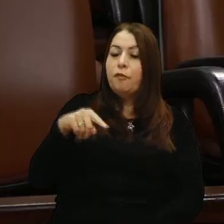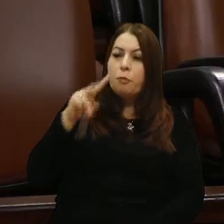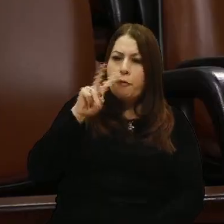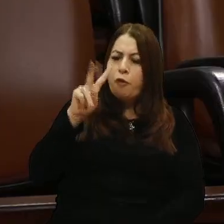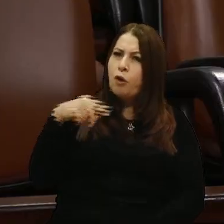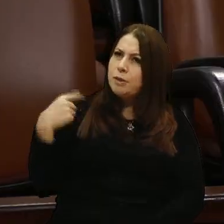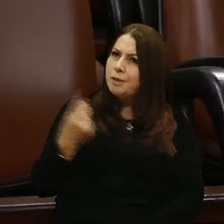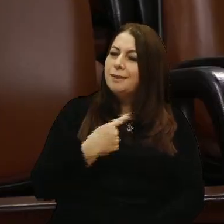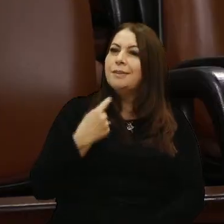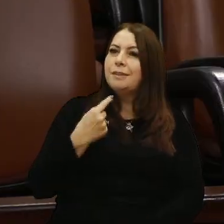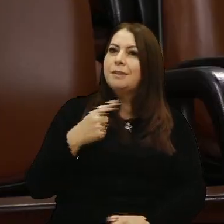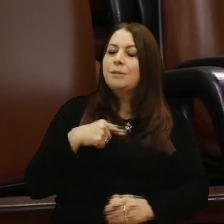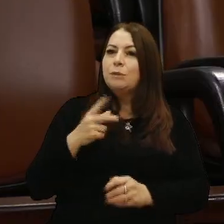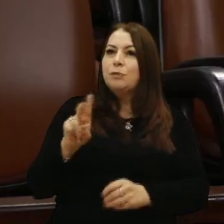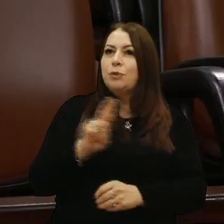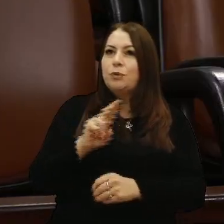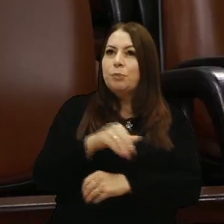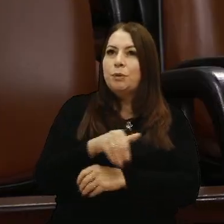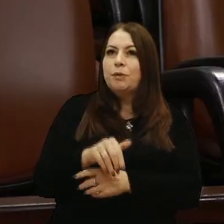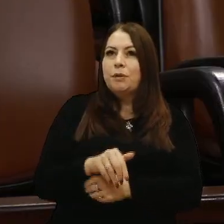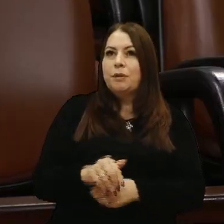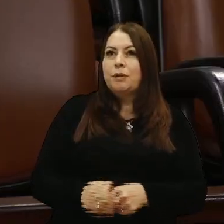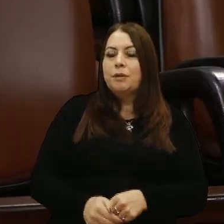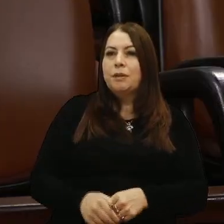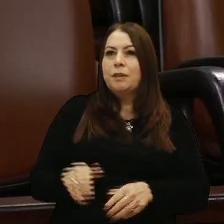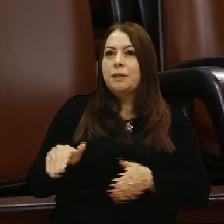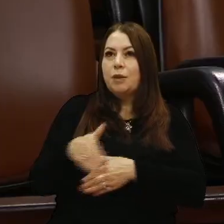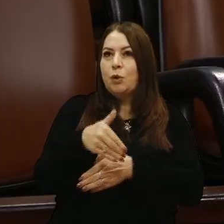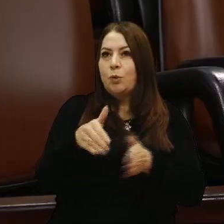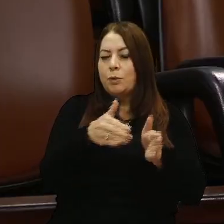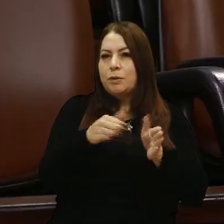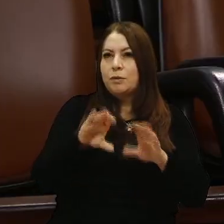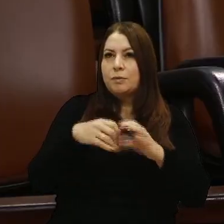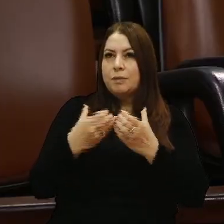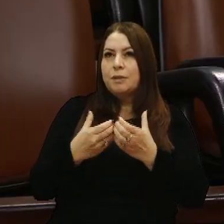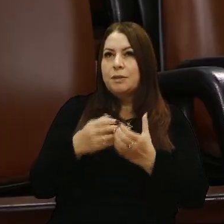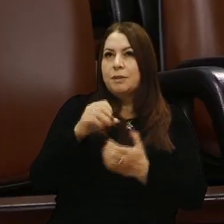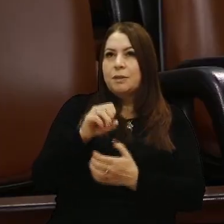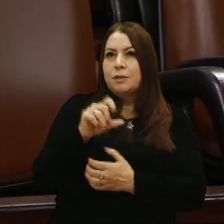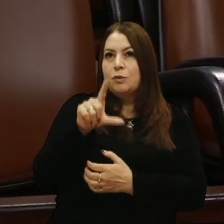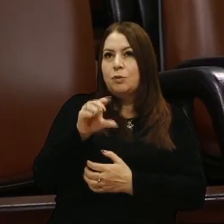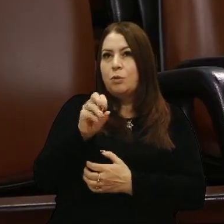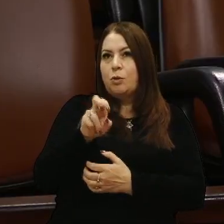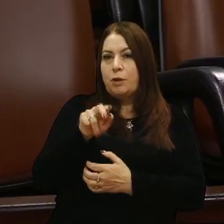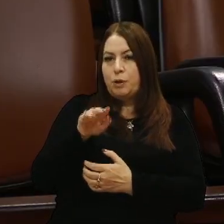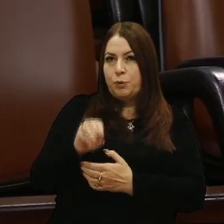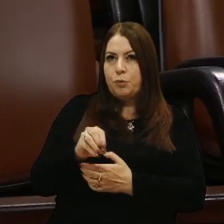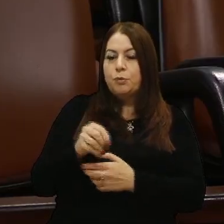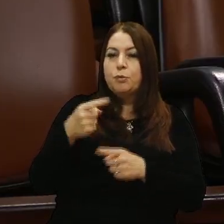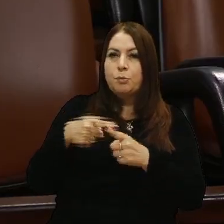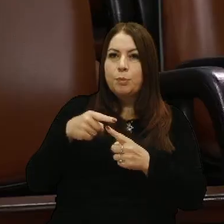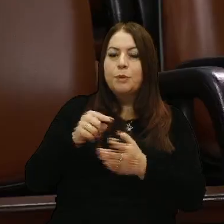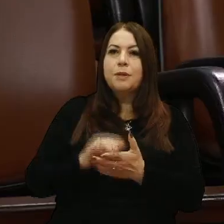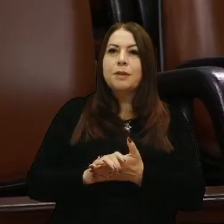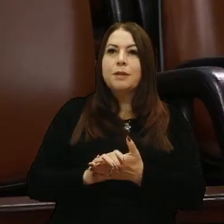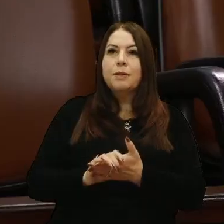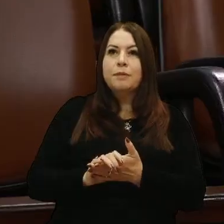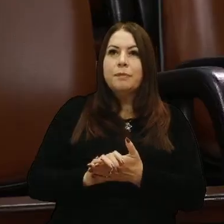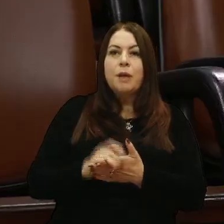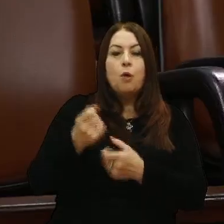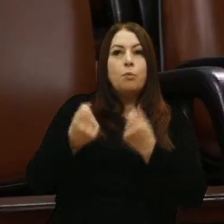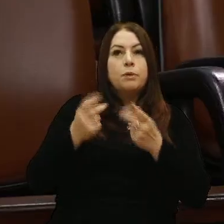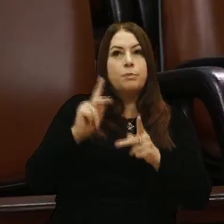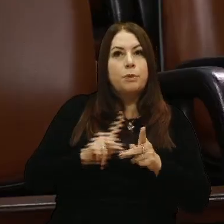para a gente denominar as estradas da comunidade Nossa Senhora do Loreto. Porque, embora